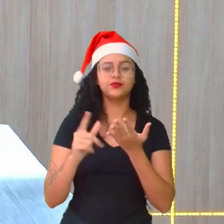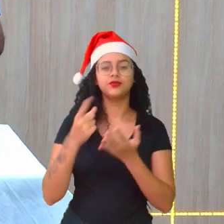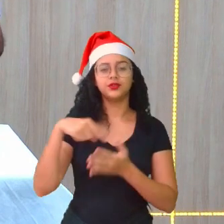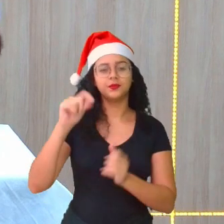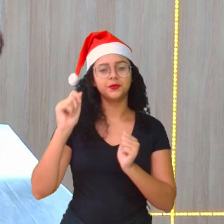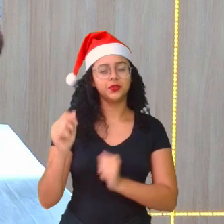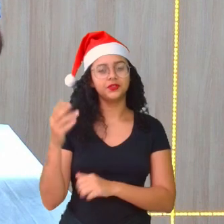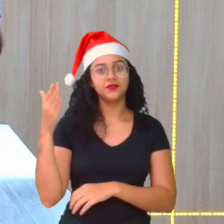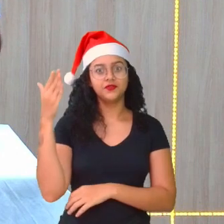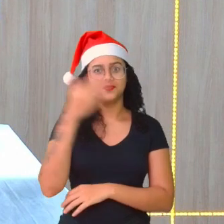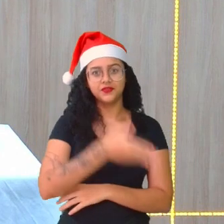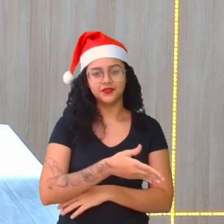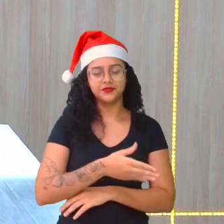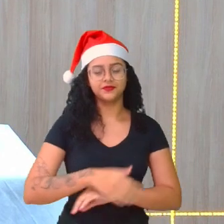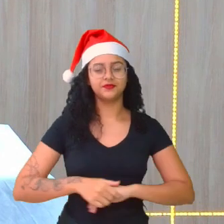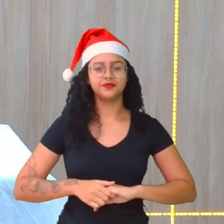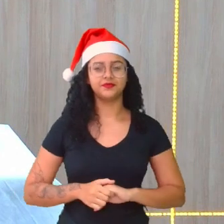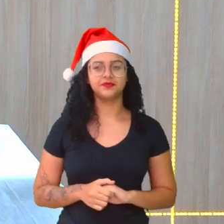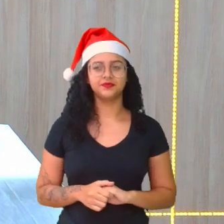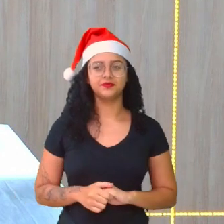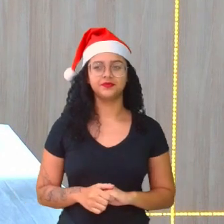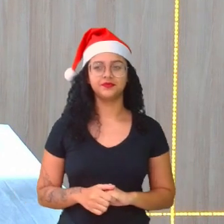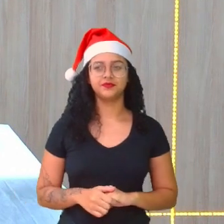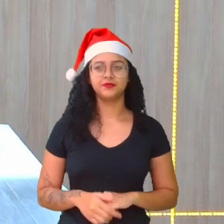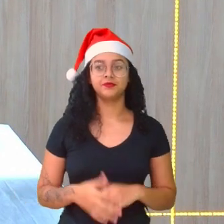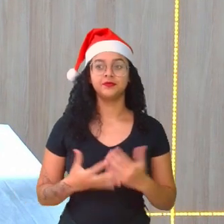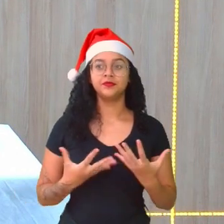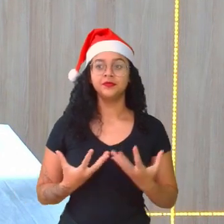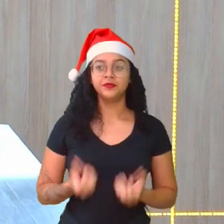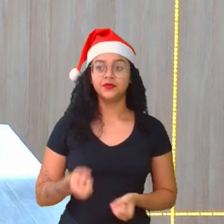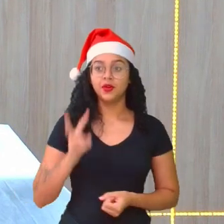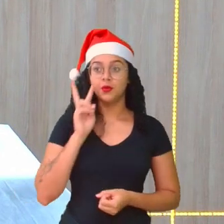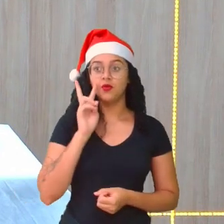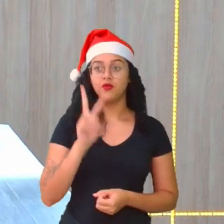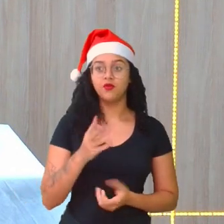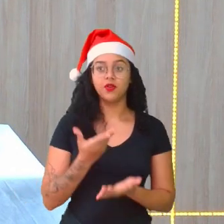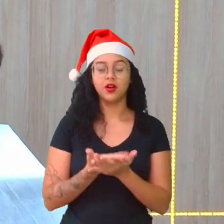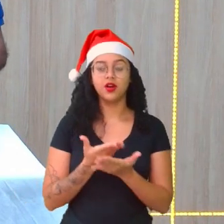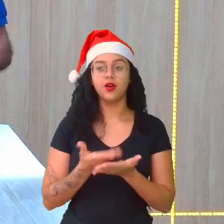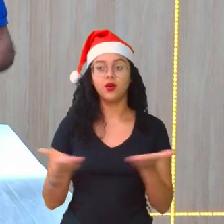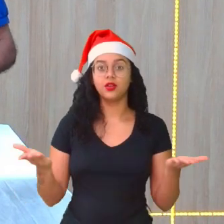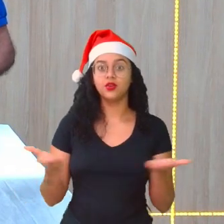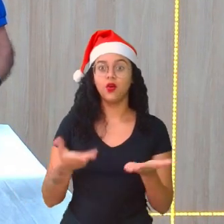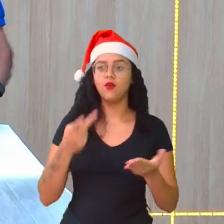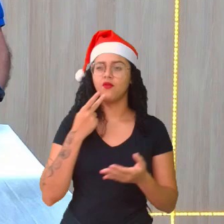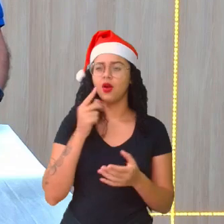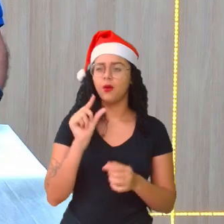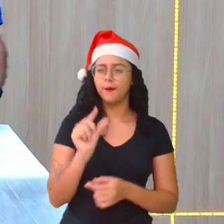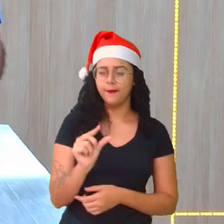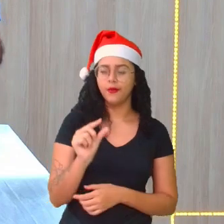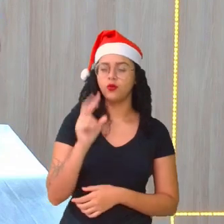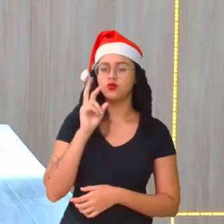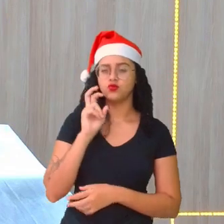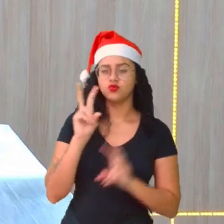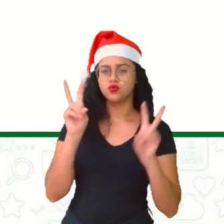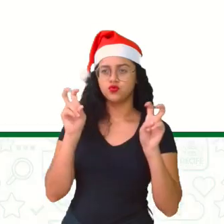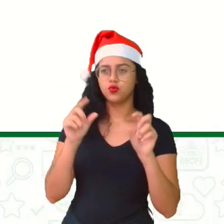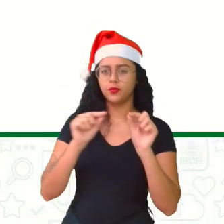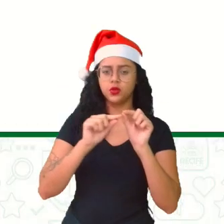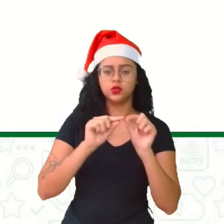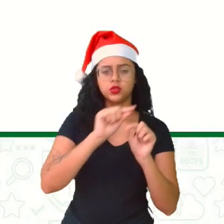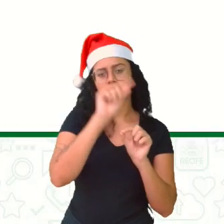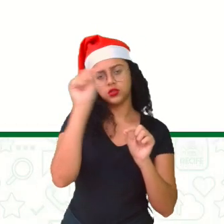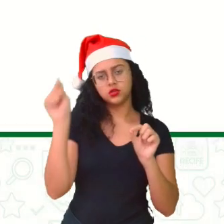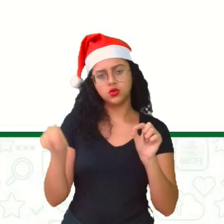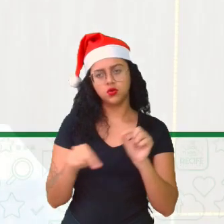acessar e dar aquele show. Ah, e vamos começar essa aula de hoje falando um pouquinho aí desse círculo aqui,